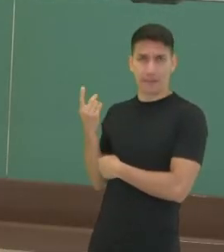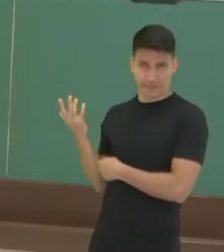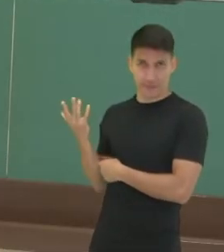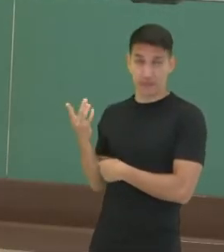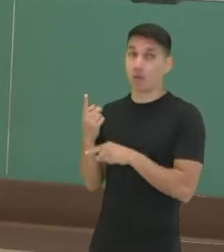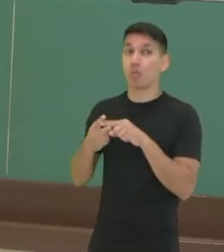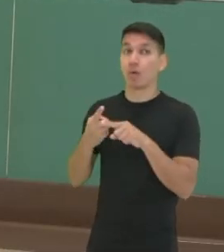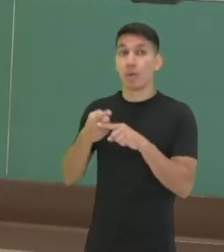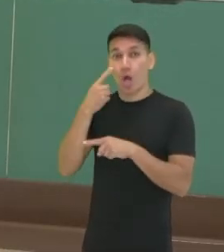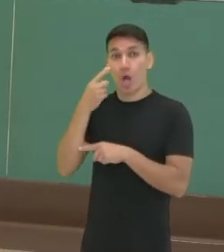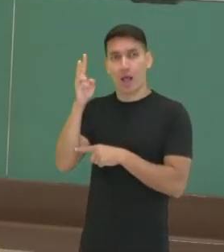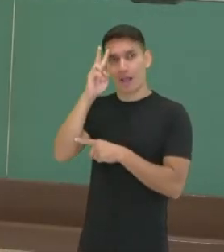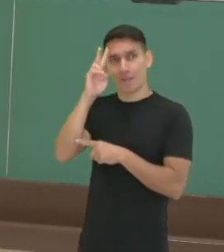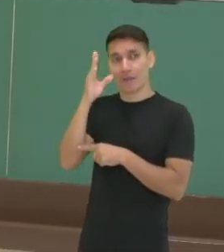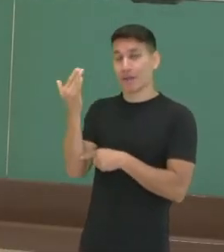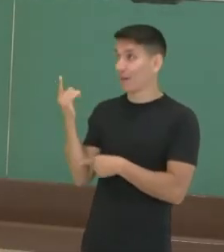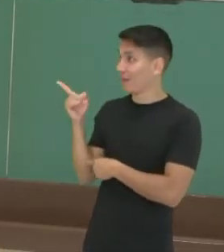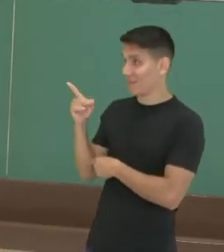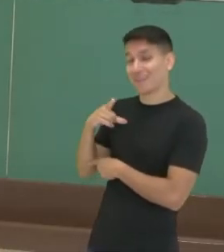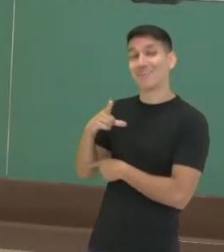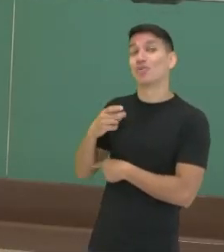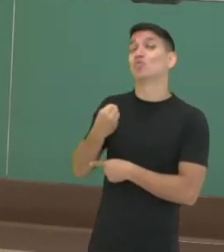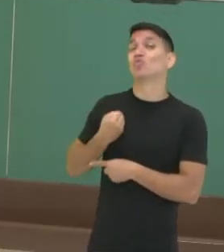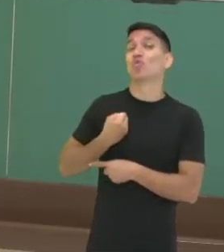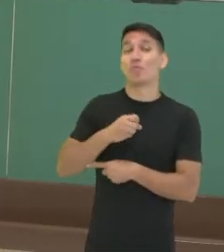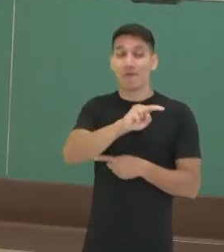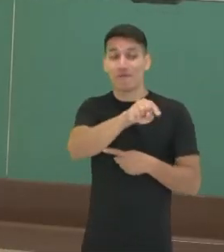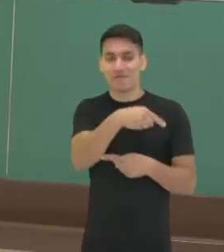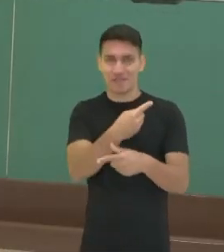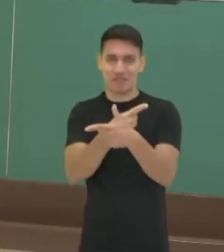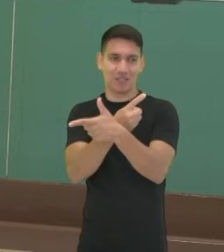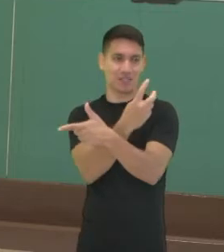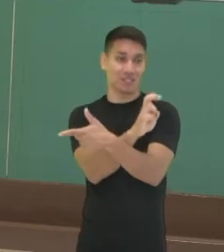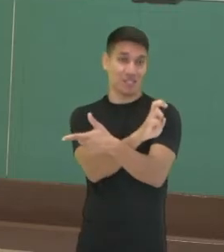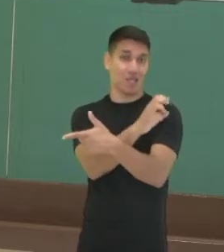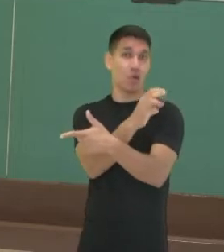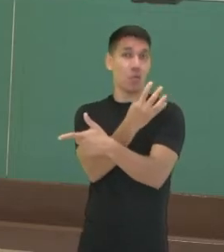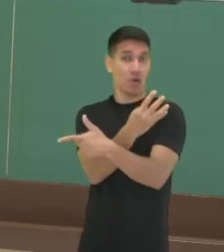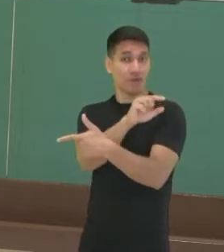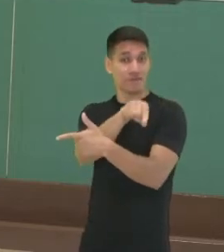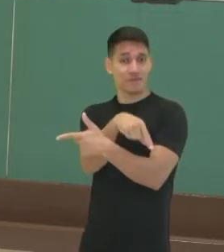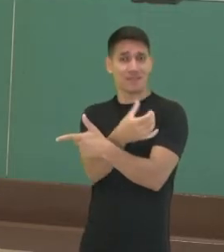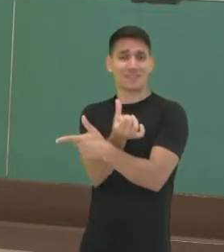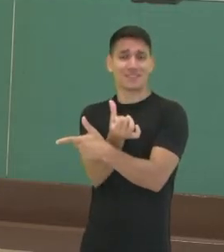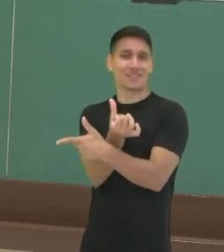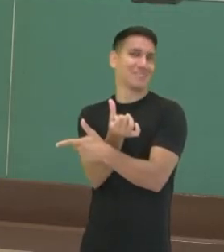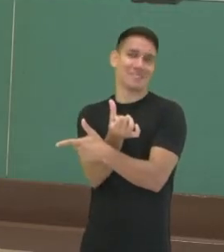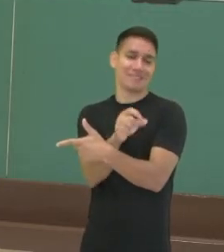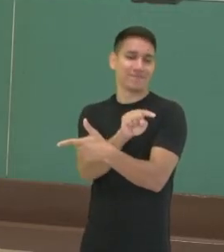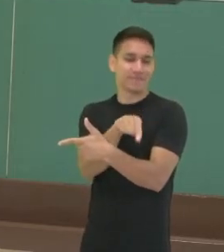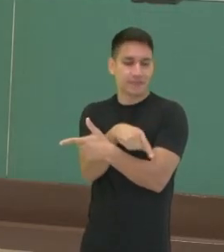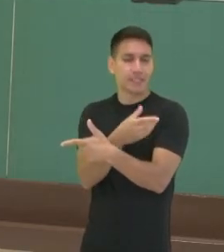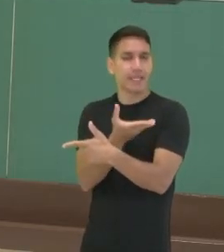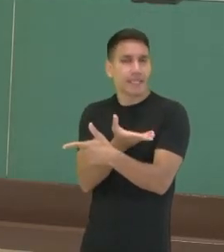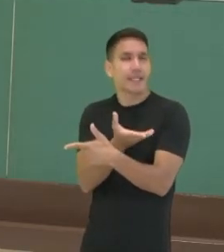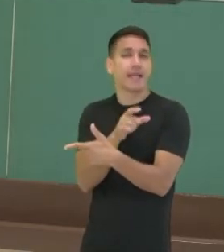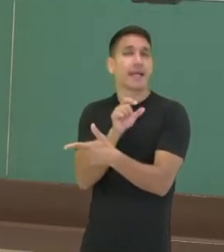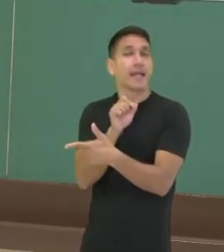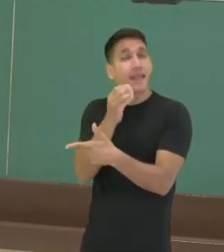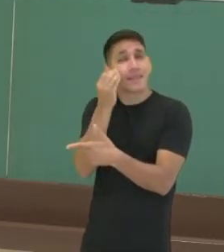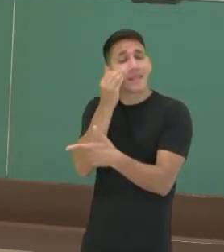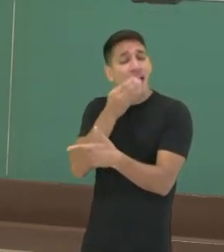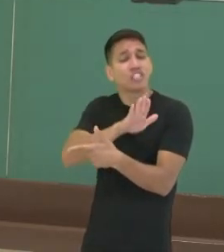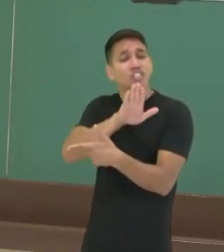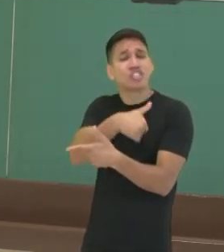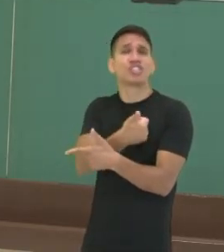só, porque a gente tem ali um númerozinho com vírgula, né? Então, olha, ó, 54,6. Então, eu tenho ali que tentar tirar